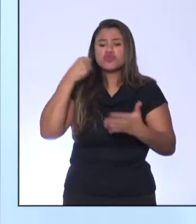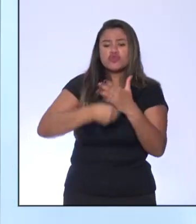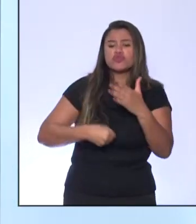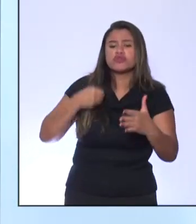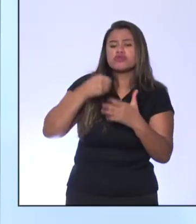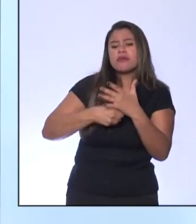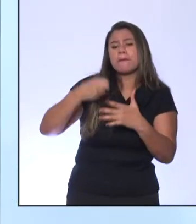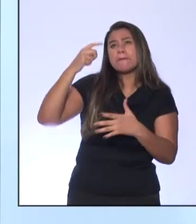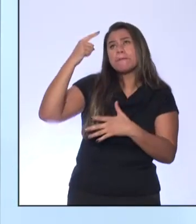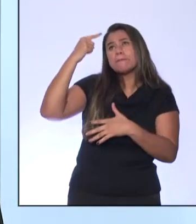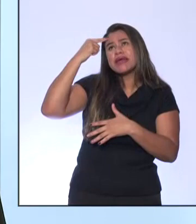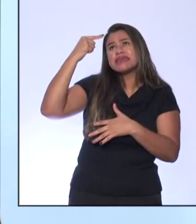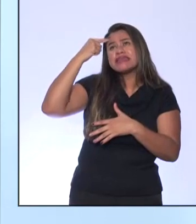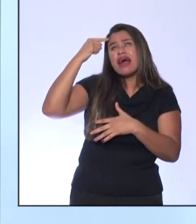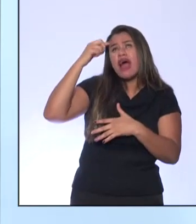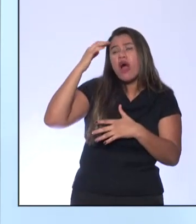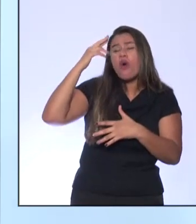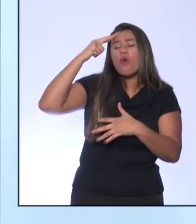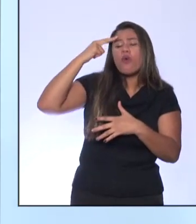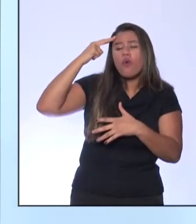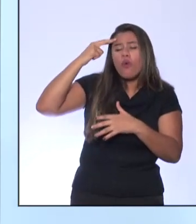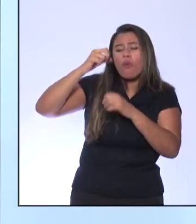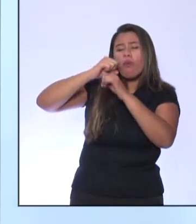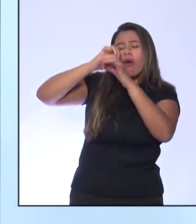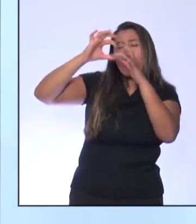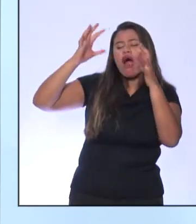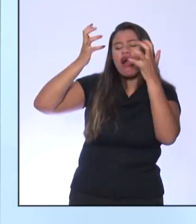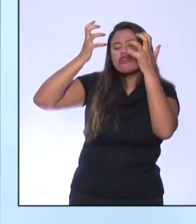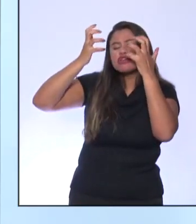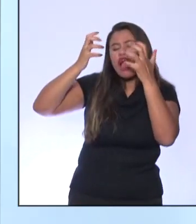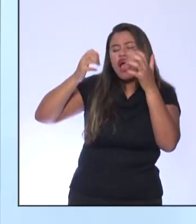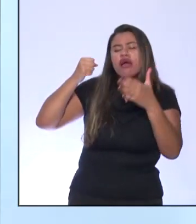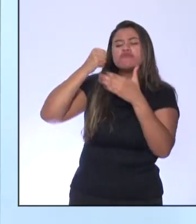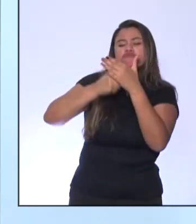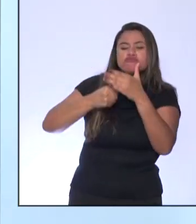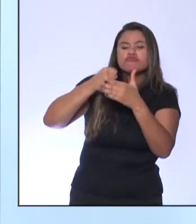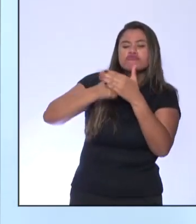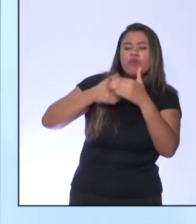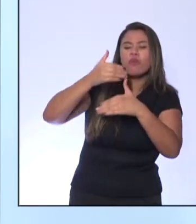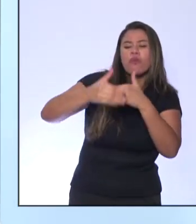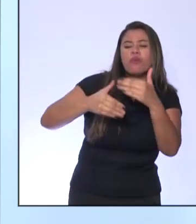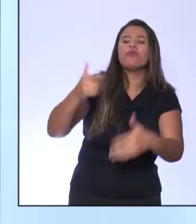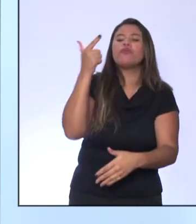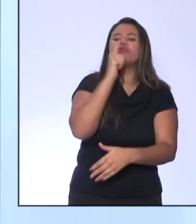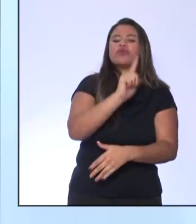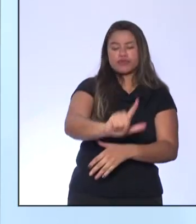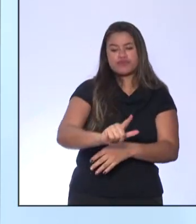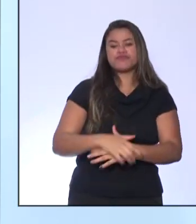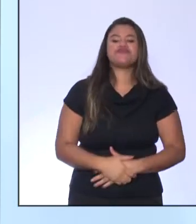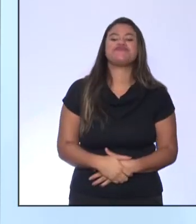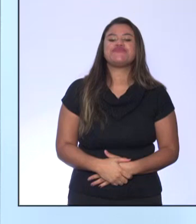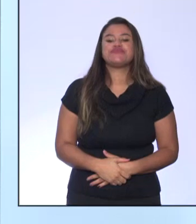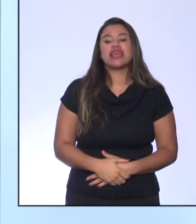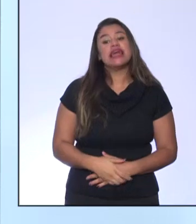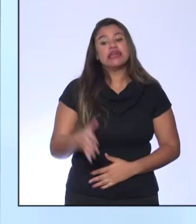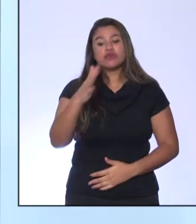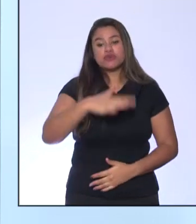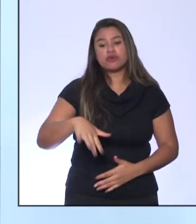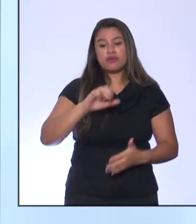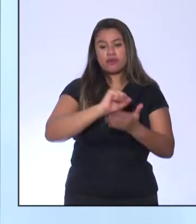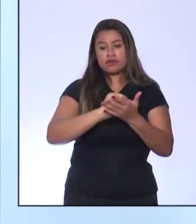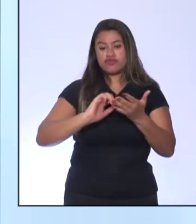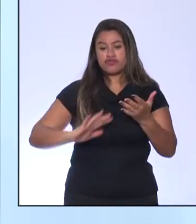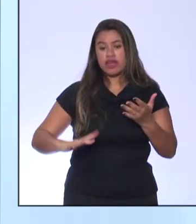de vocês. Então, o que a gente pensou com essa atividade? Que